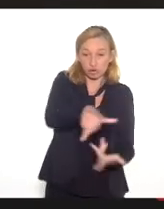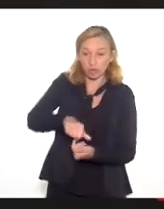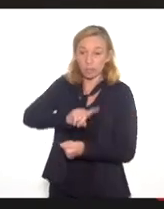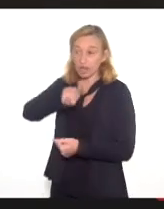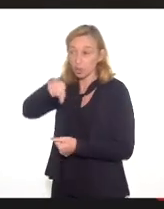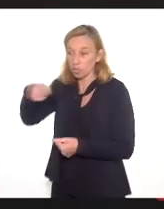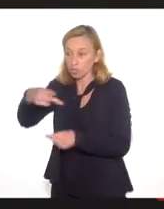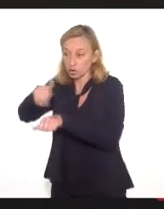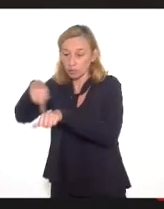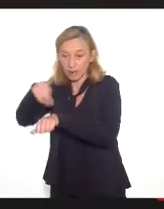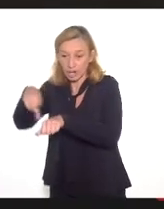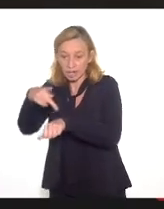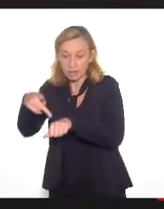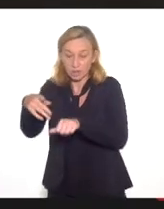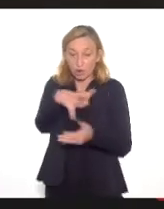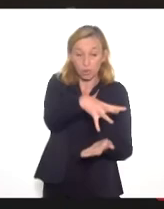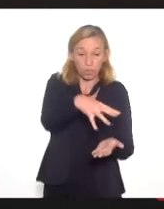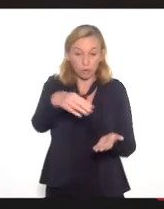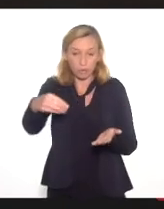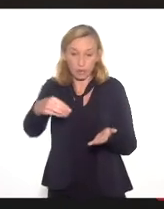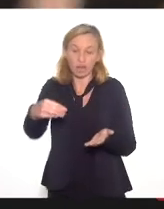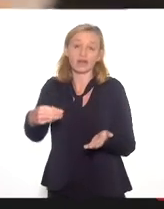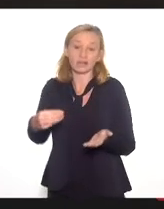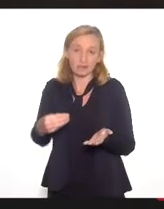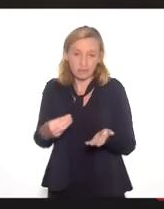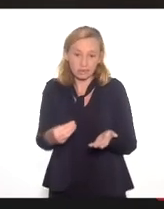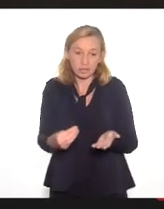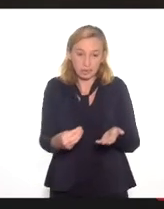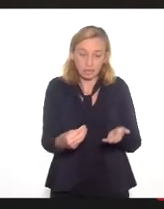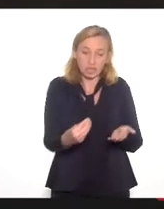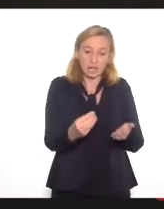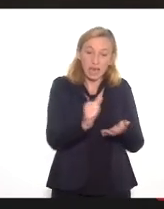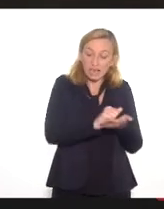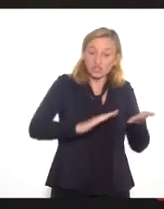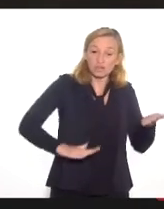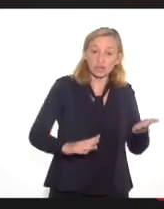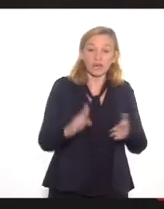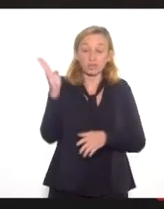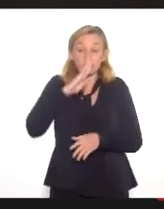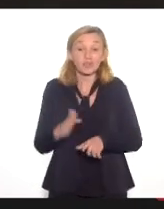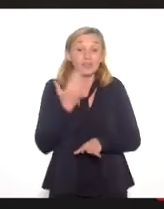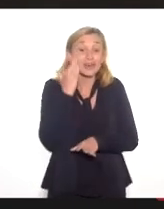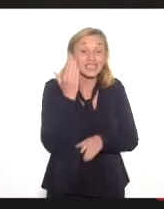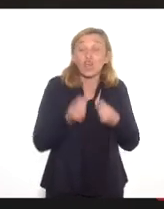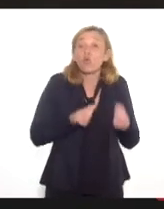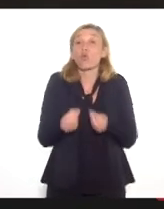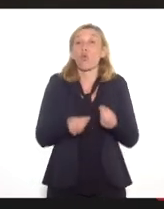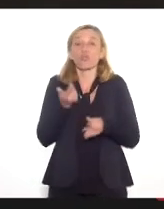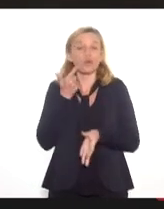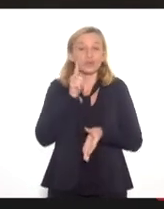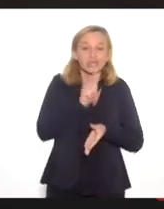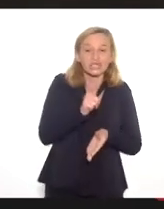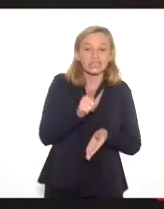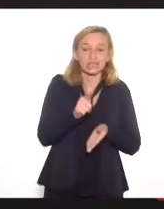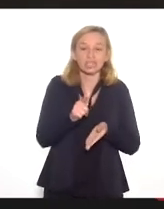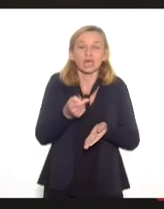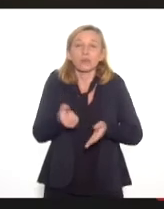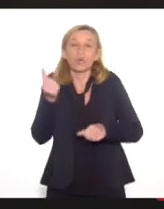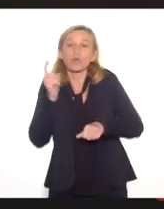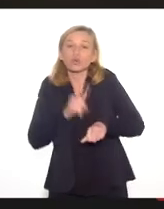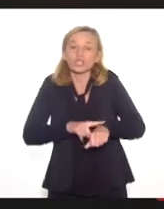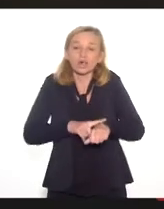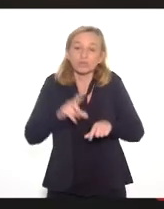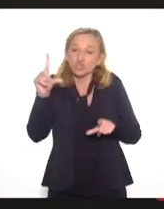países que estavam combatendo a fome trouxessem delegações no Brasil para entender como nós conseguimos em tão pouco tempo